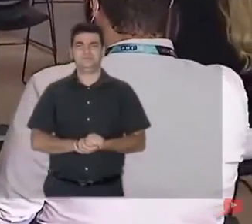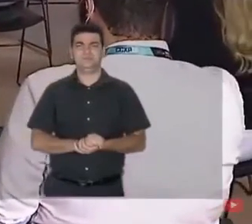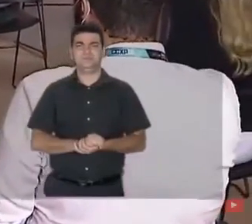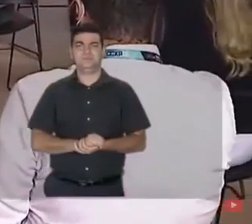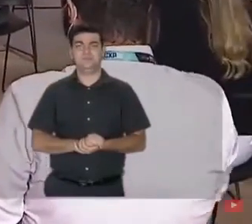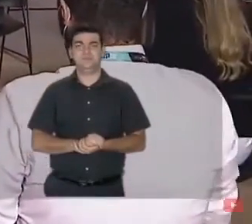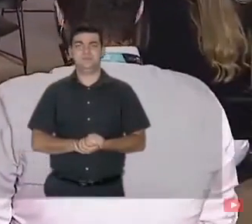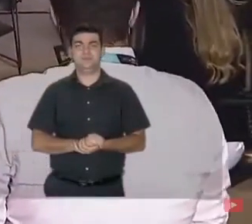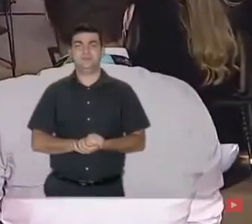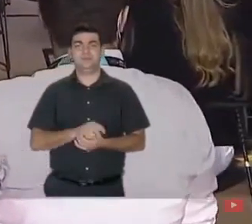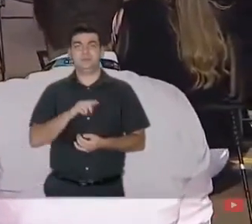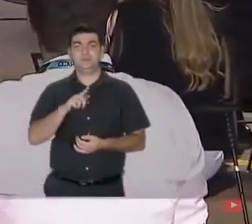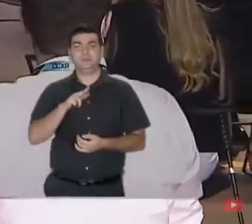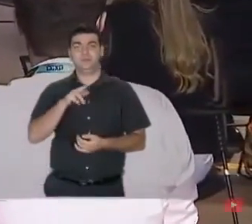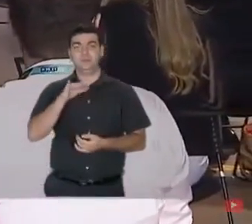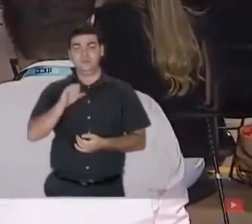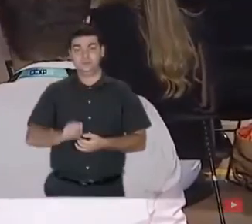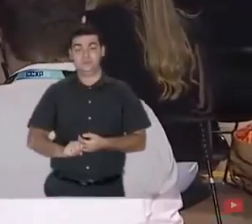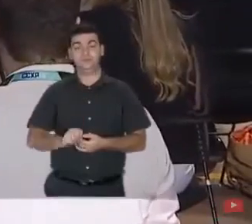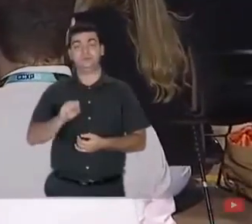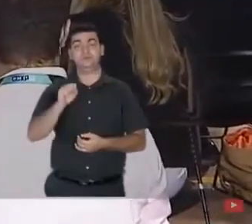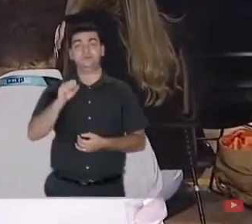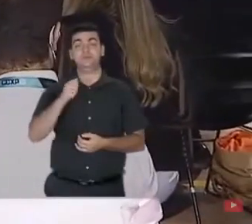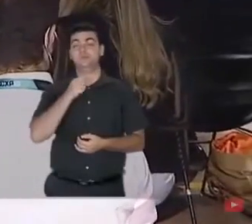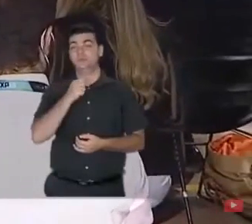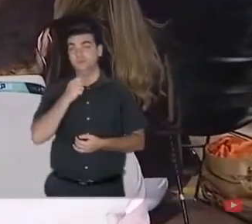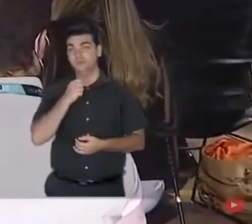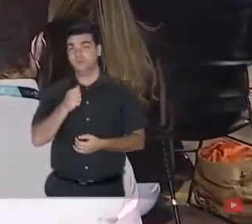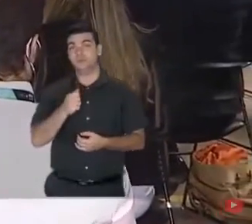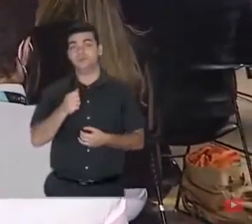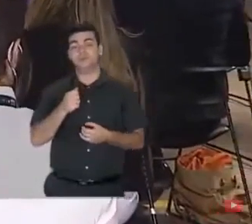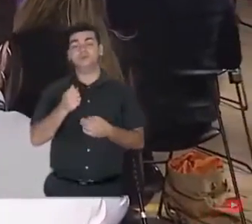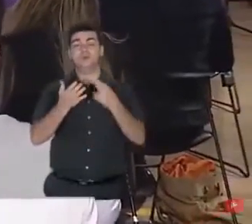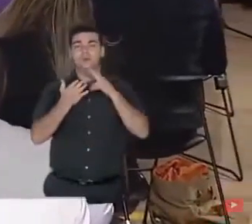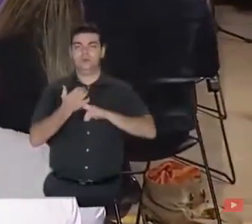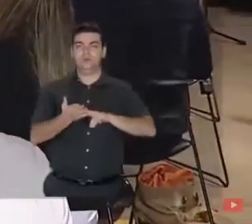Repórter Luiz Calcanho, do Correio Brasiliense.